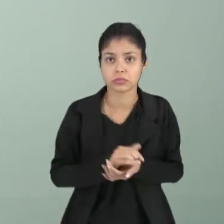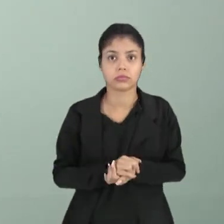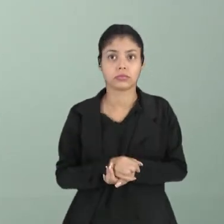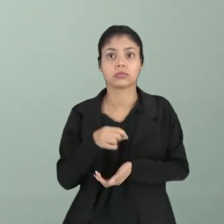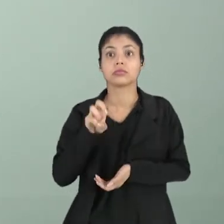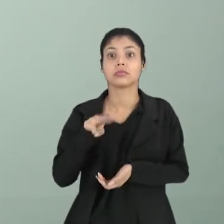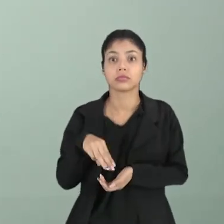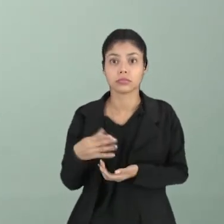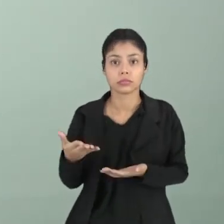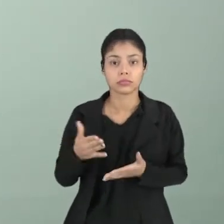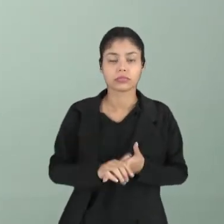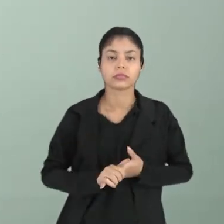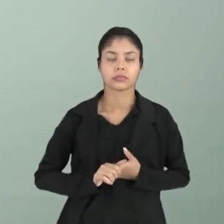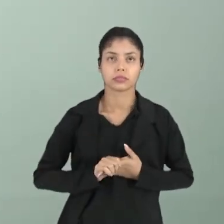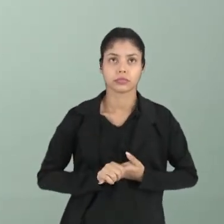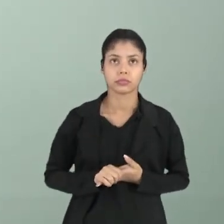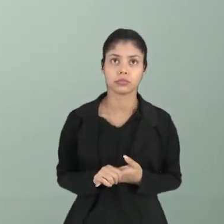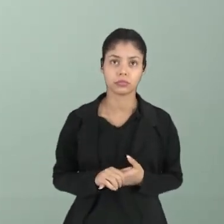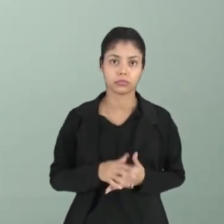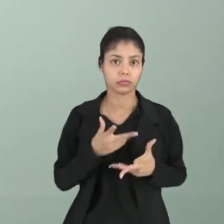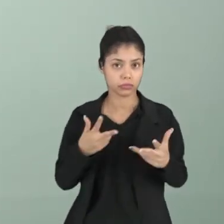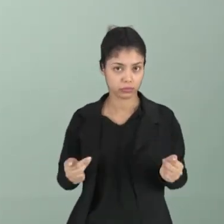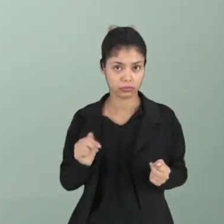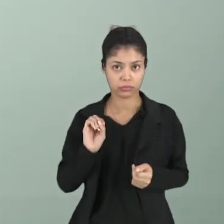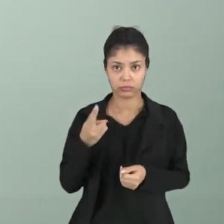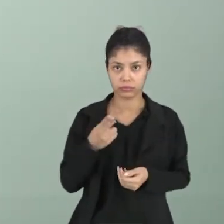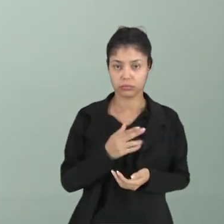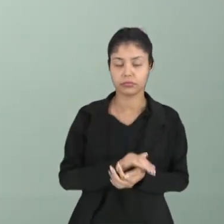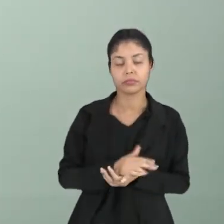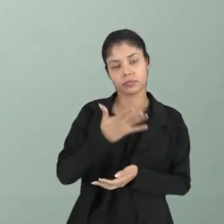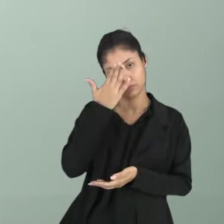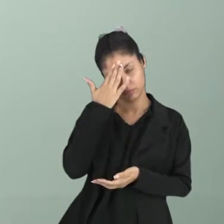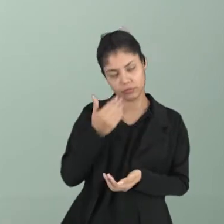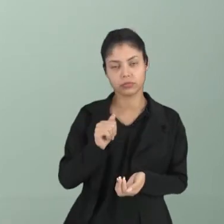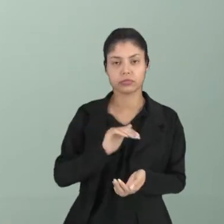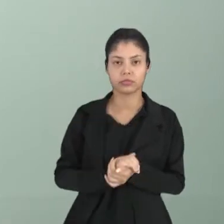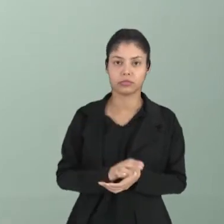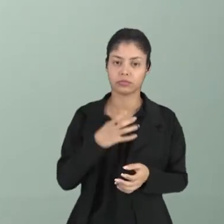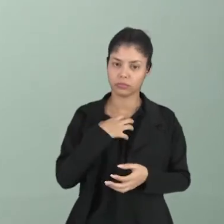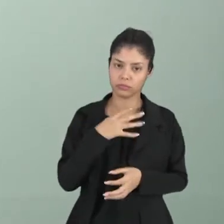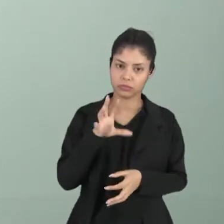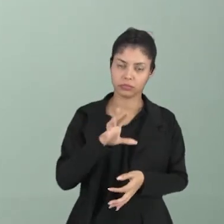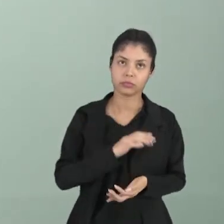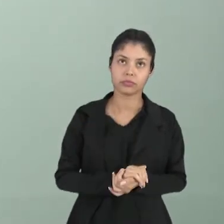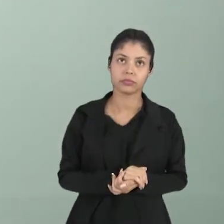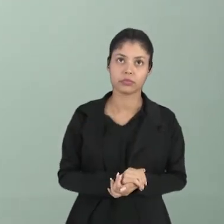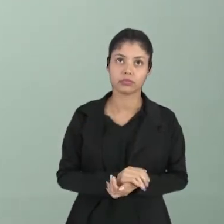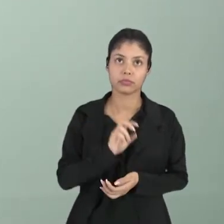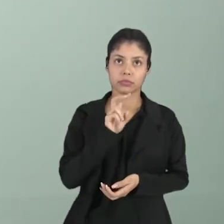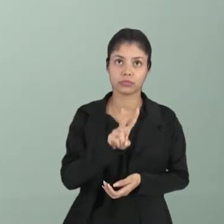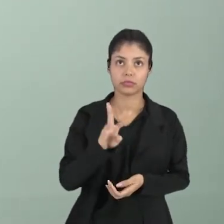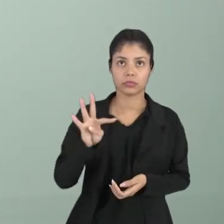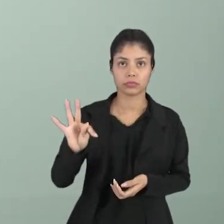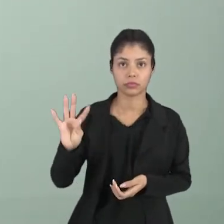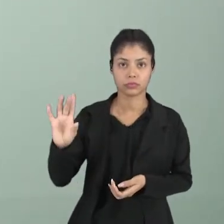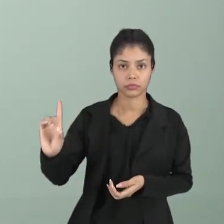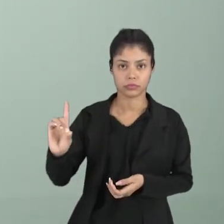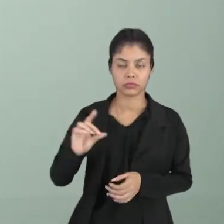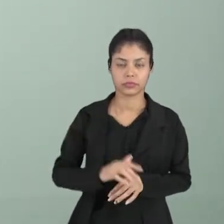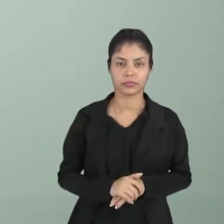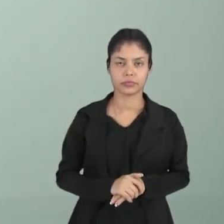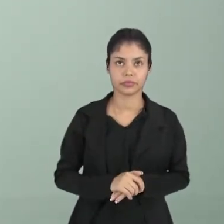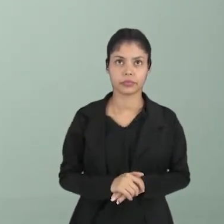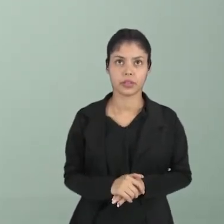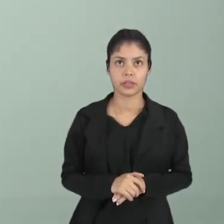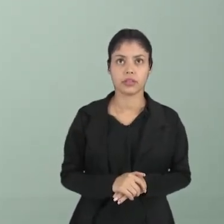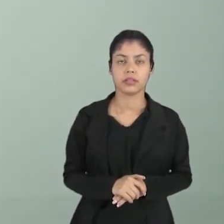ou ama quem? Porque quem ama, ama algo ou alguém. Só assim ele vai fazer sentido. Então, verbos transitivos porque ele vai transitar